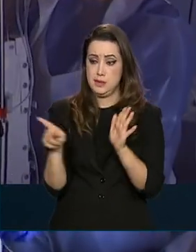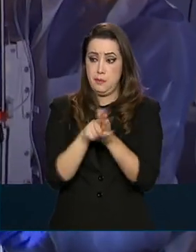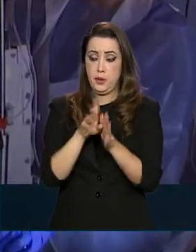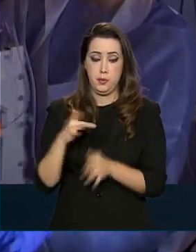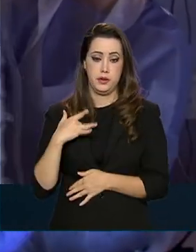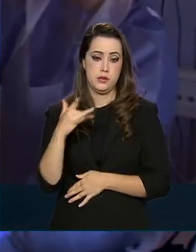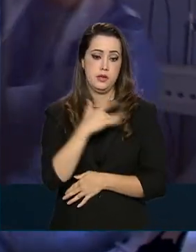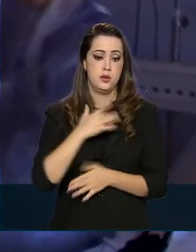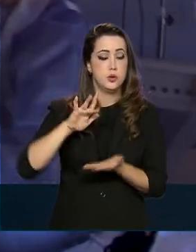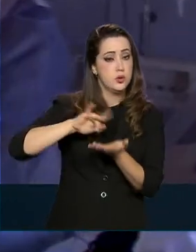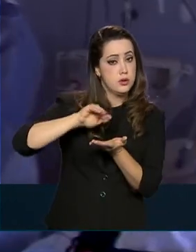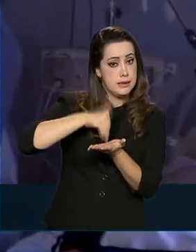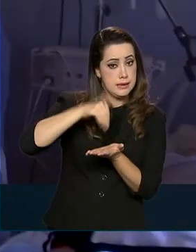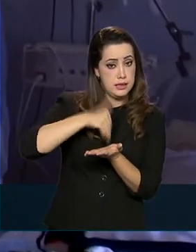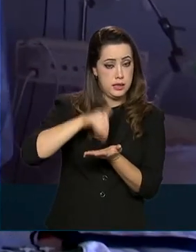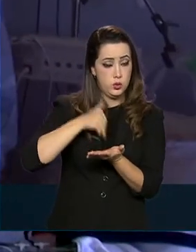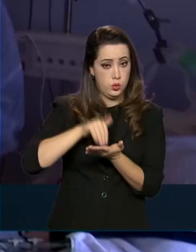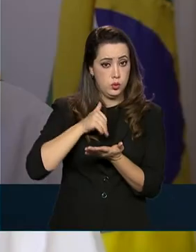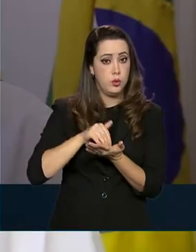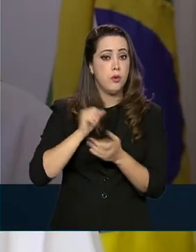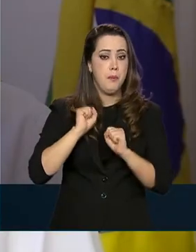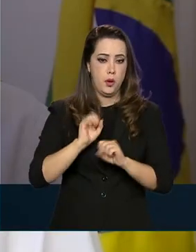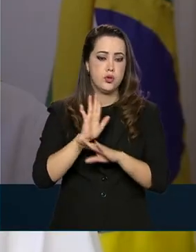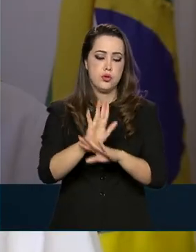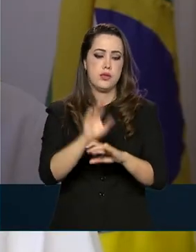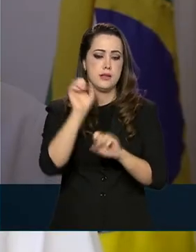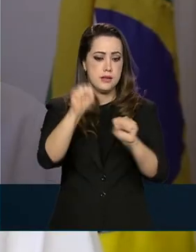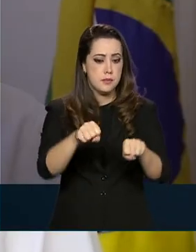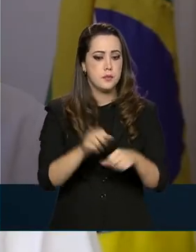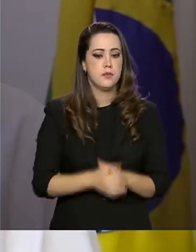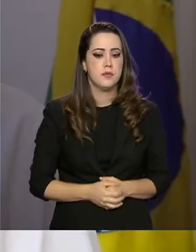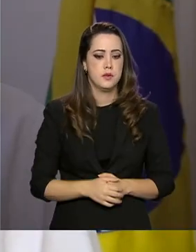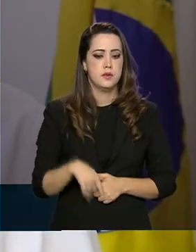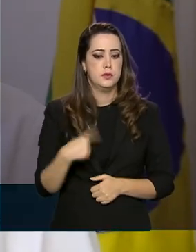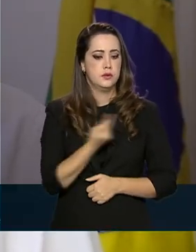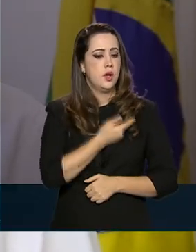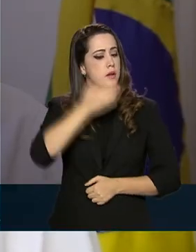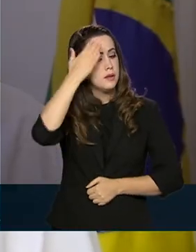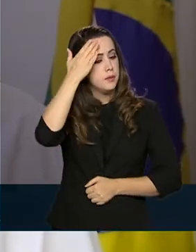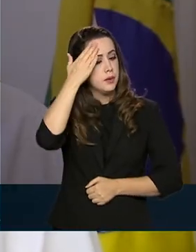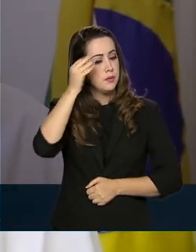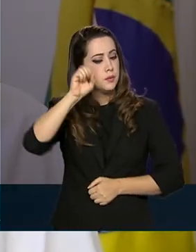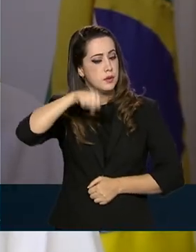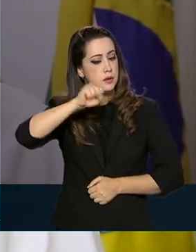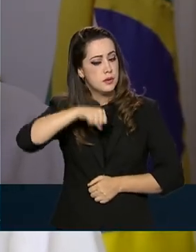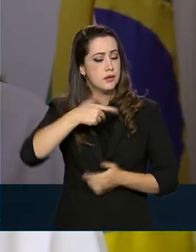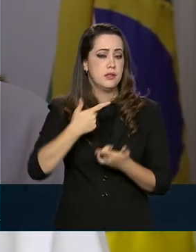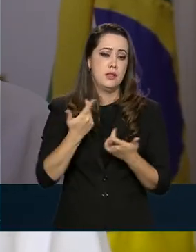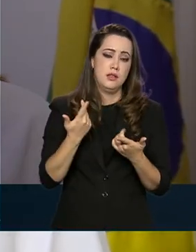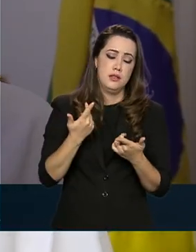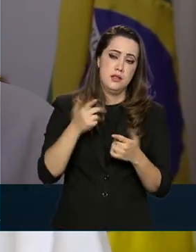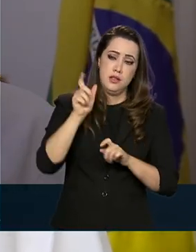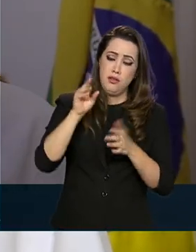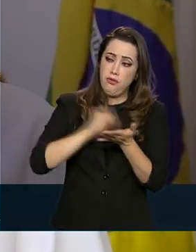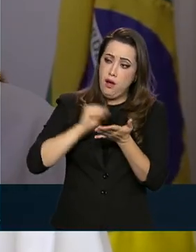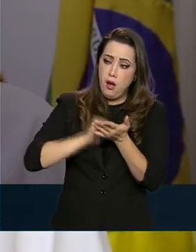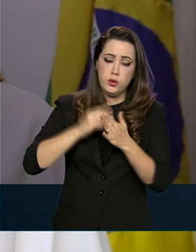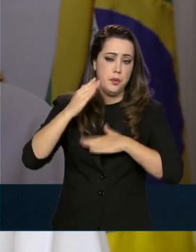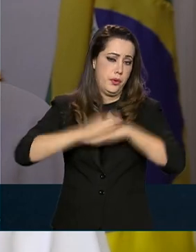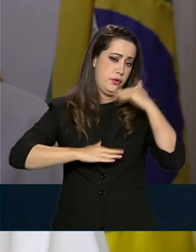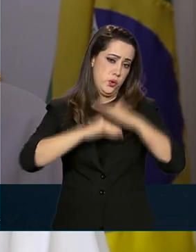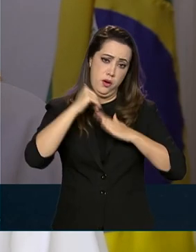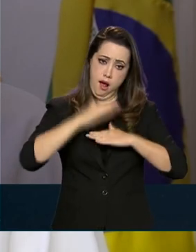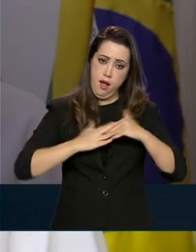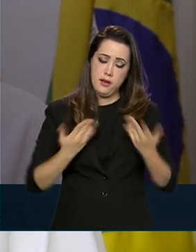cadastrados e prontos para ajudar. Nós sabíamos que a questão de recursos humanos seria escassa, porque os profissionais da